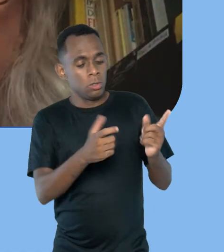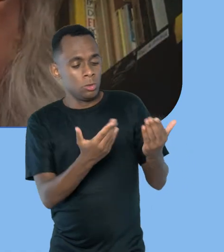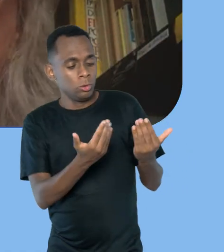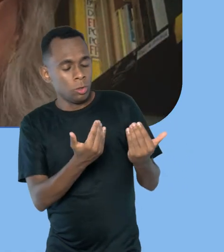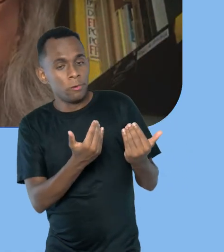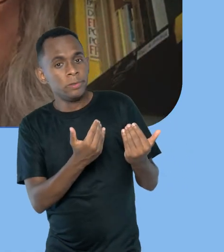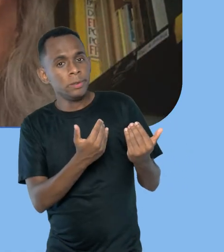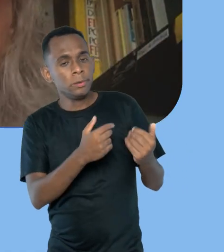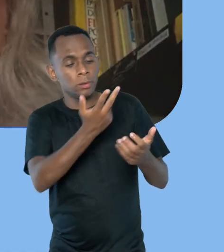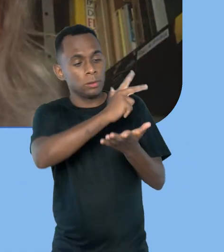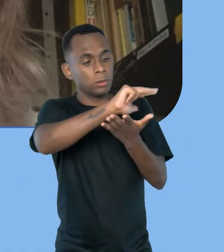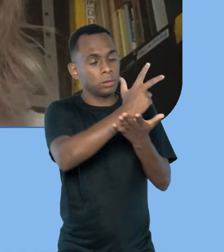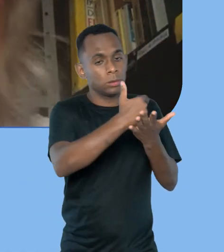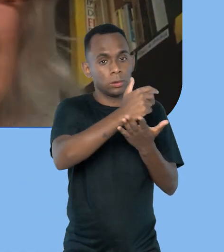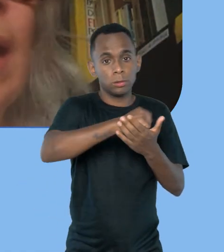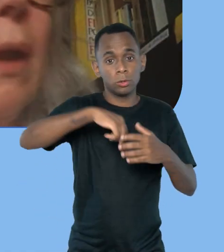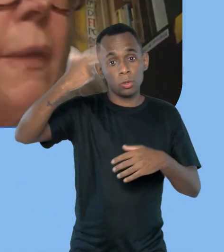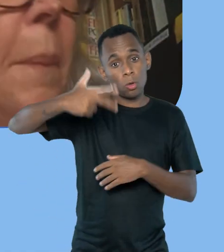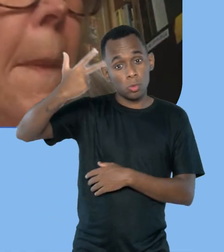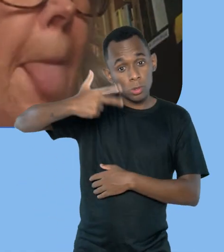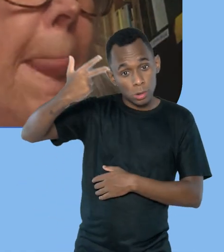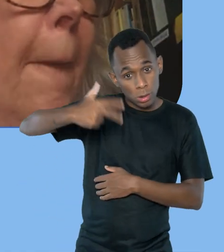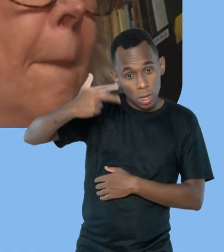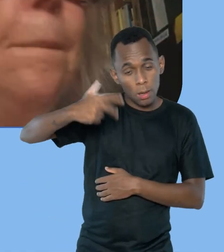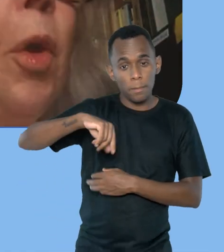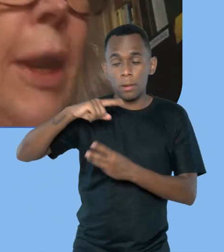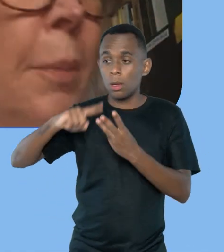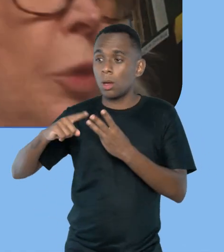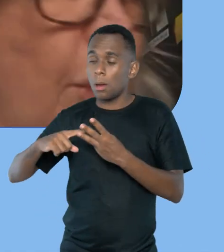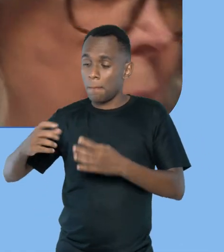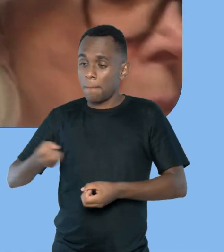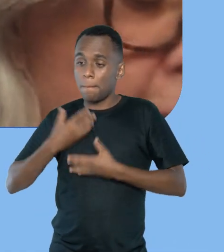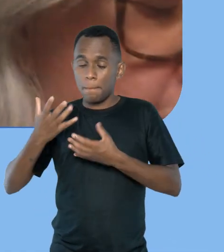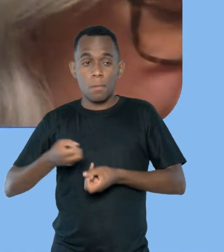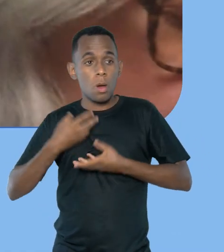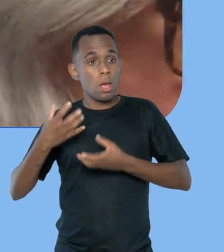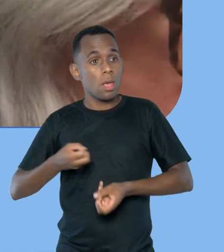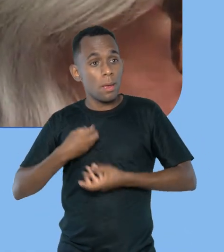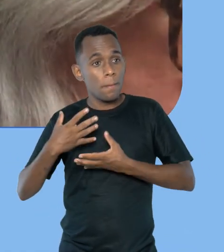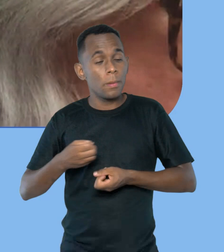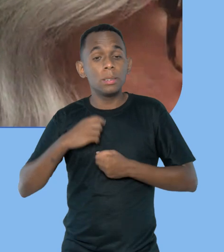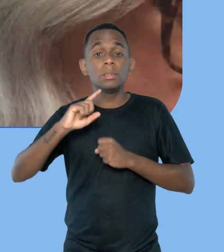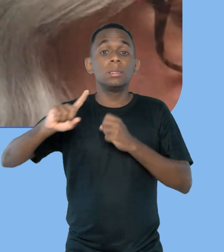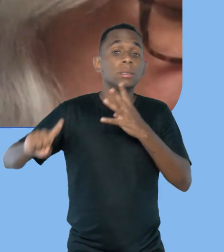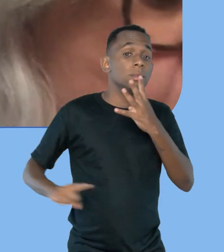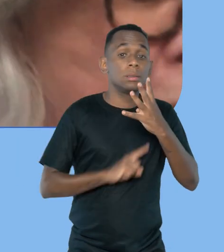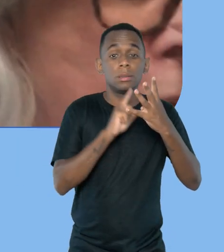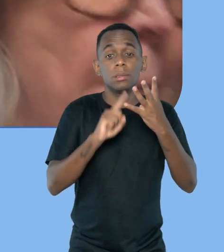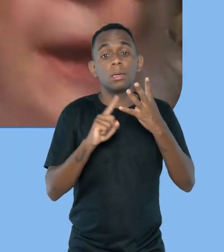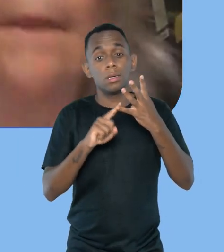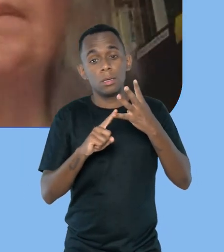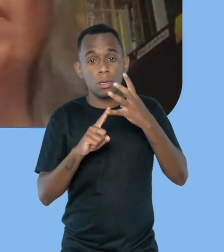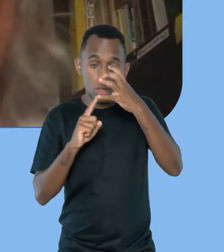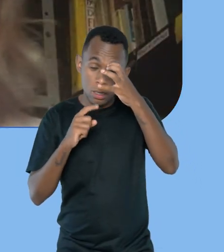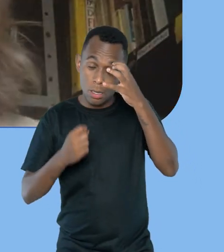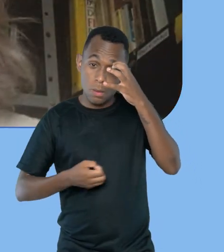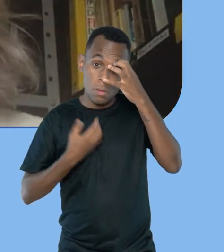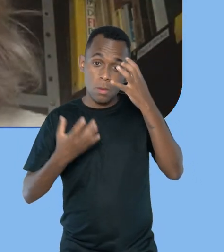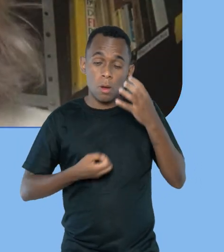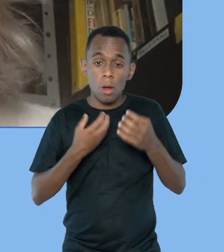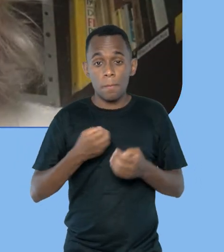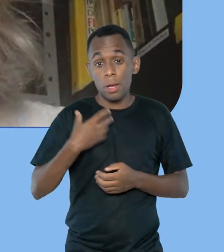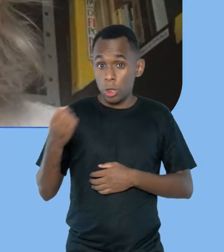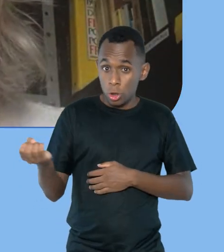dançando break, um rap do Ferrez, um poema do Leminski e depois um poema de